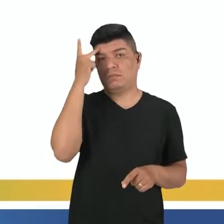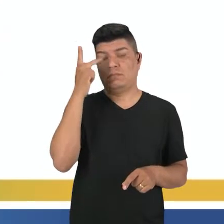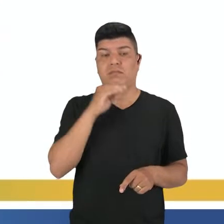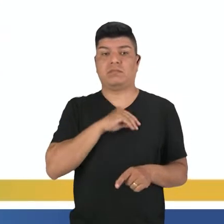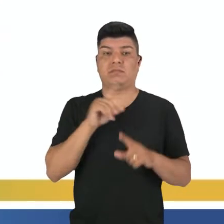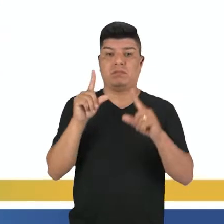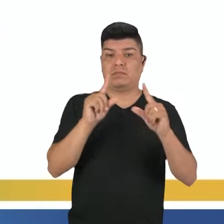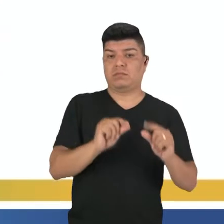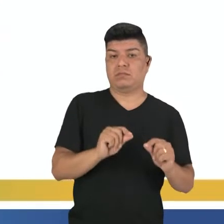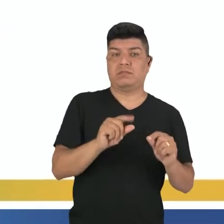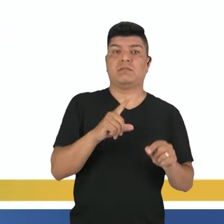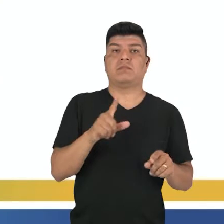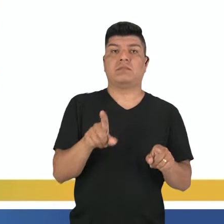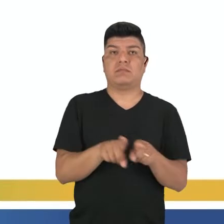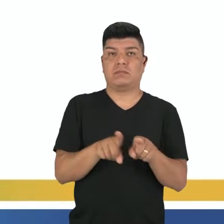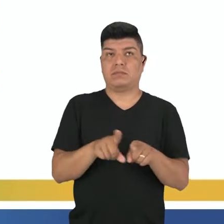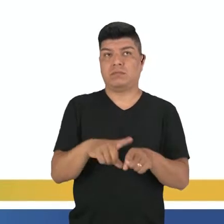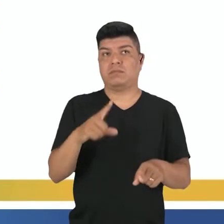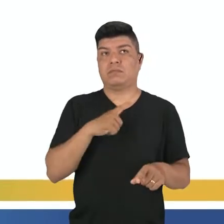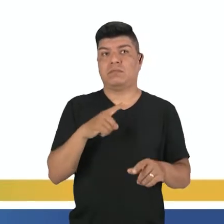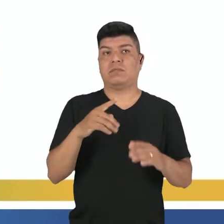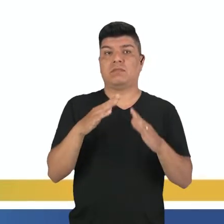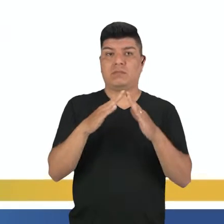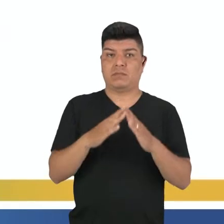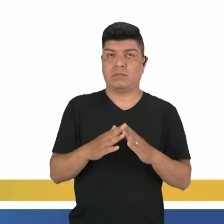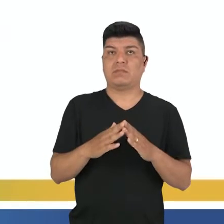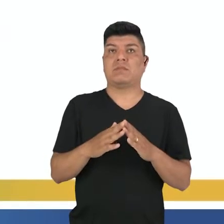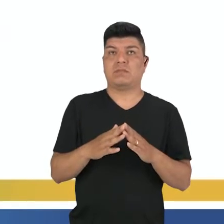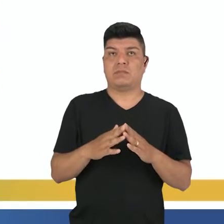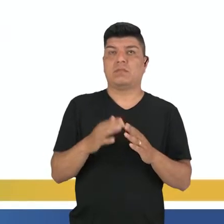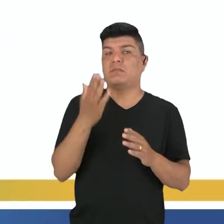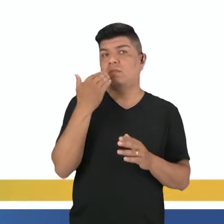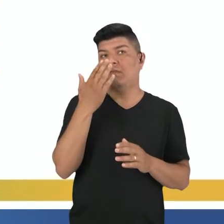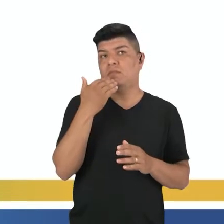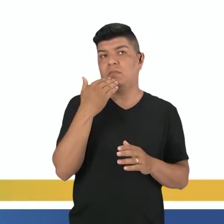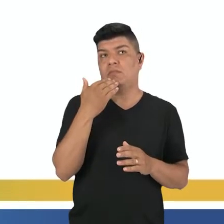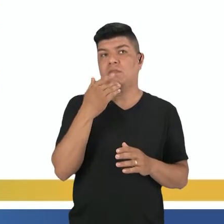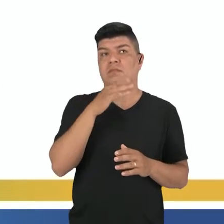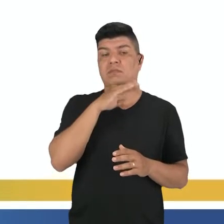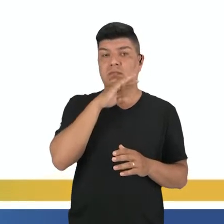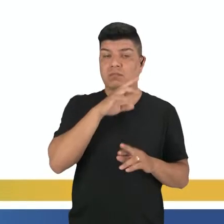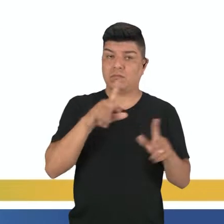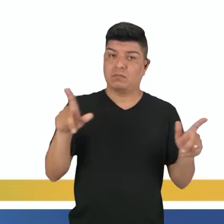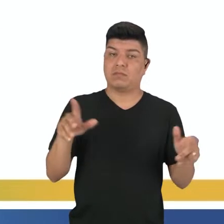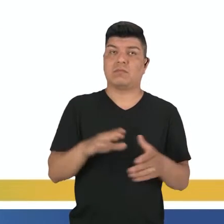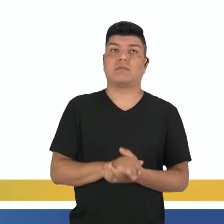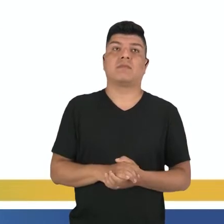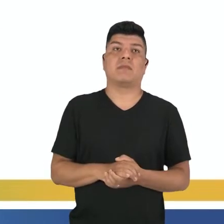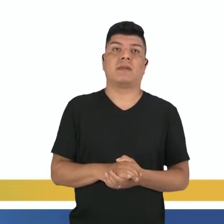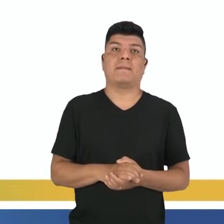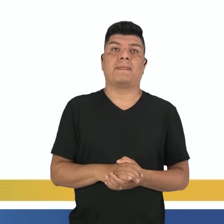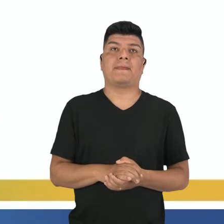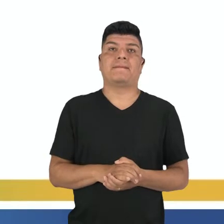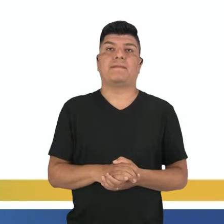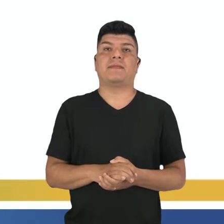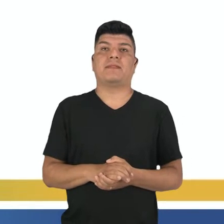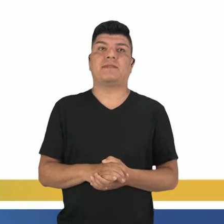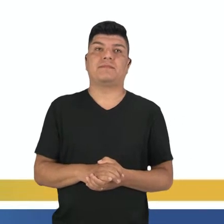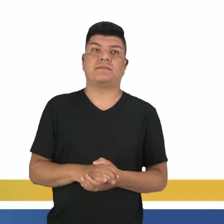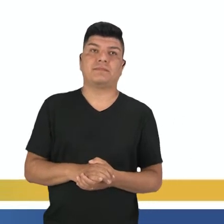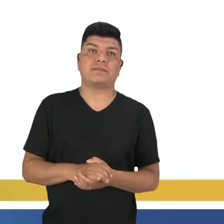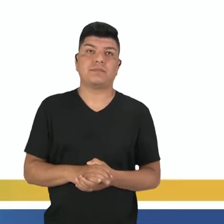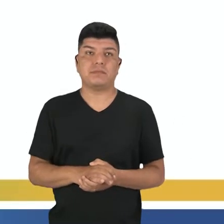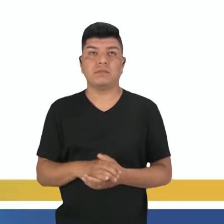menor e que também têm moradias e acesso até mesmo à alimentação de forma diferente. Bom,